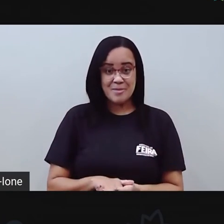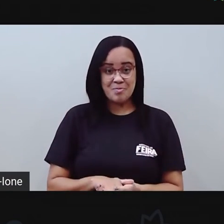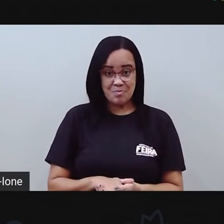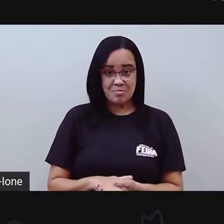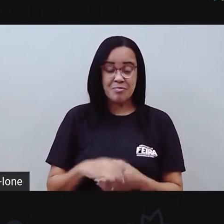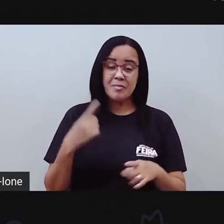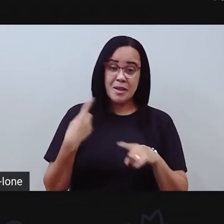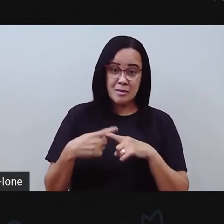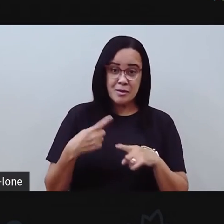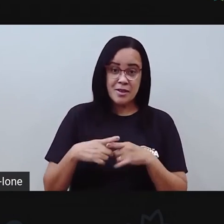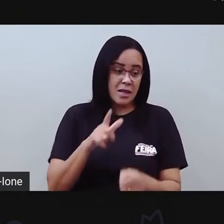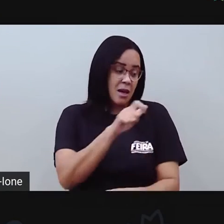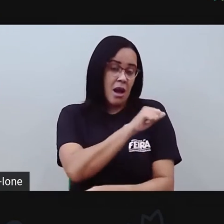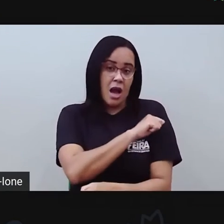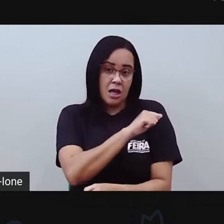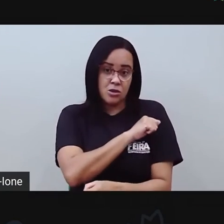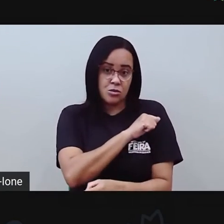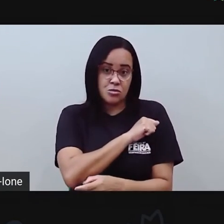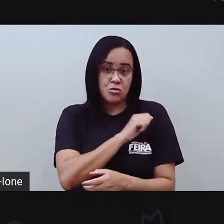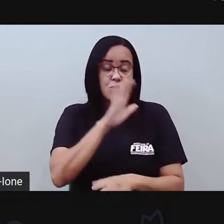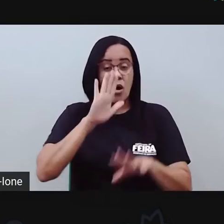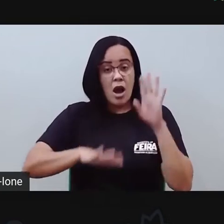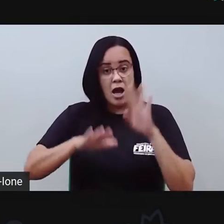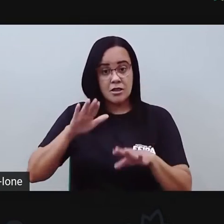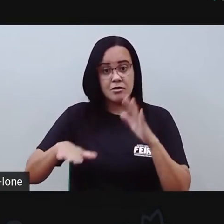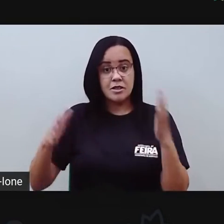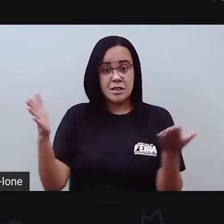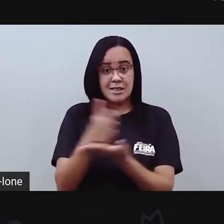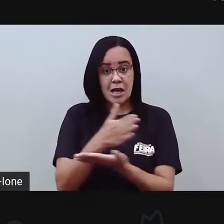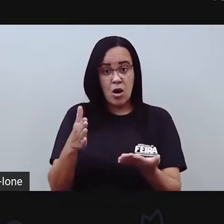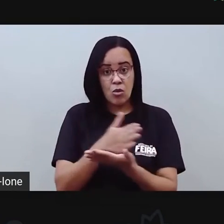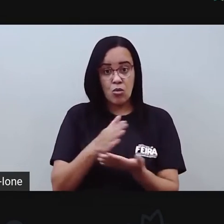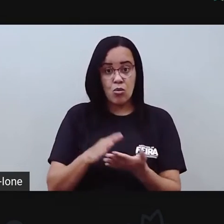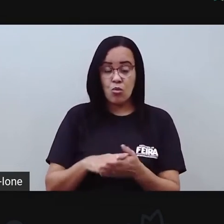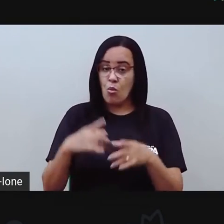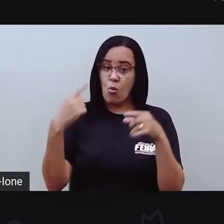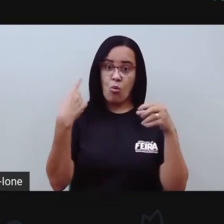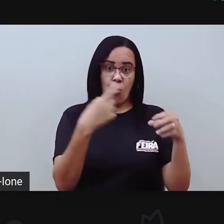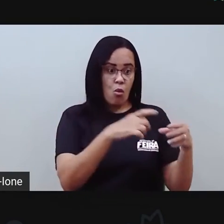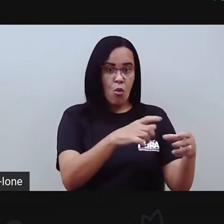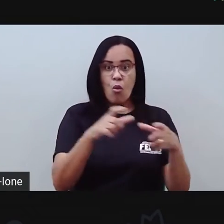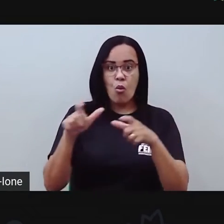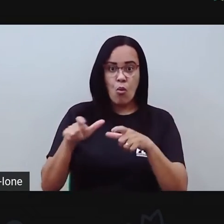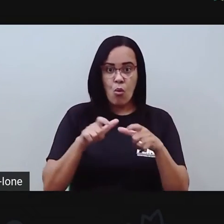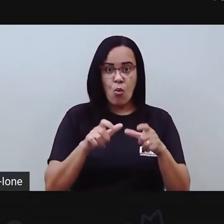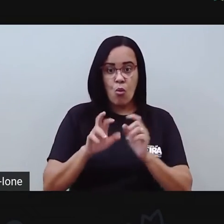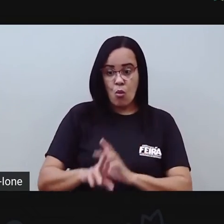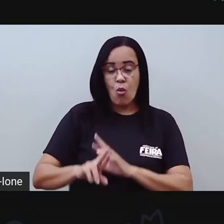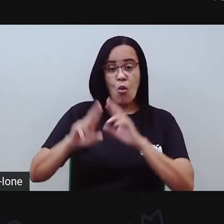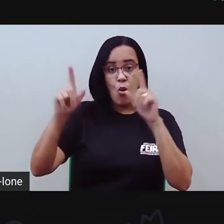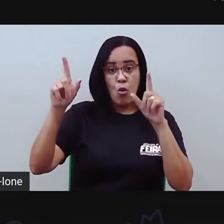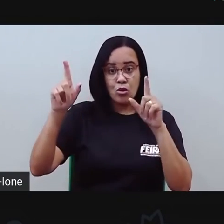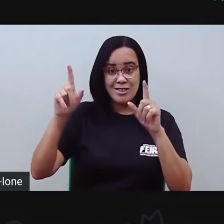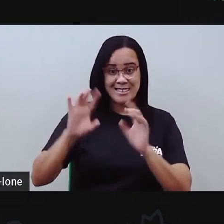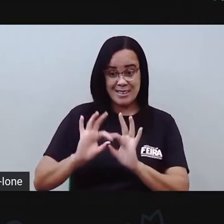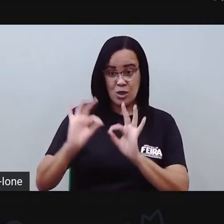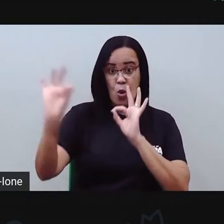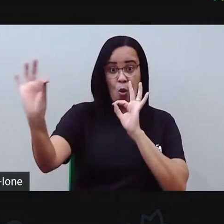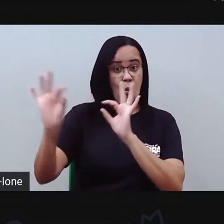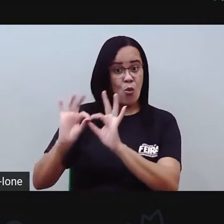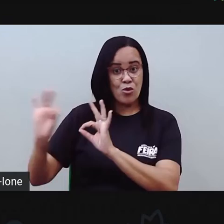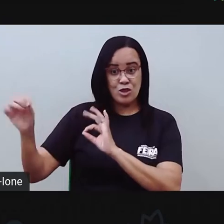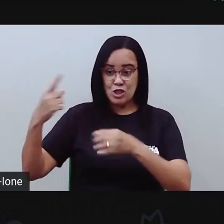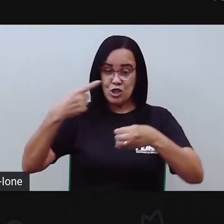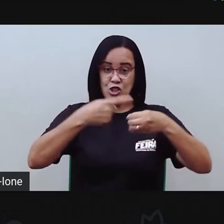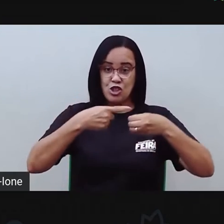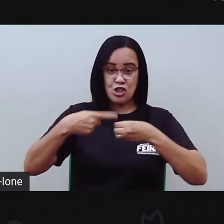Pró falou numa aula para vocês, né? Podem ter crianças daqui de Feira de Santana, crianças dos distritos, crianças que têm